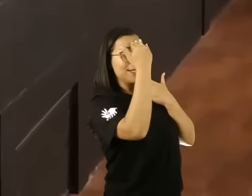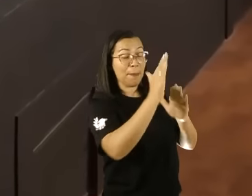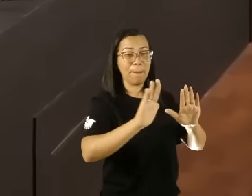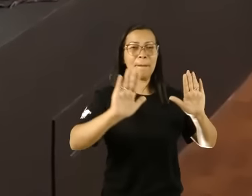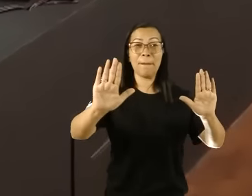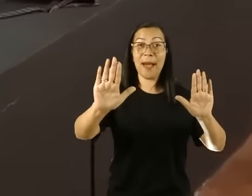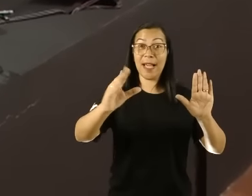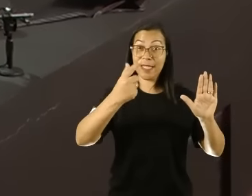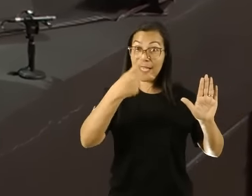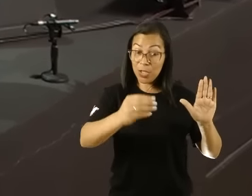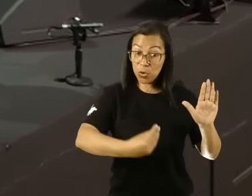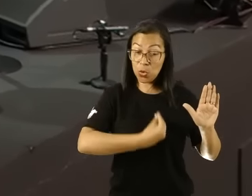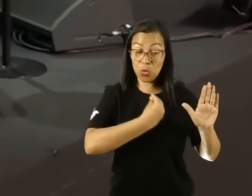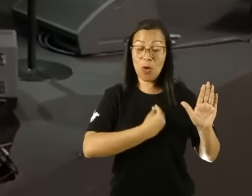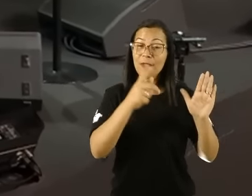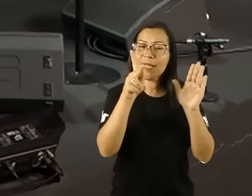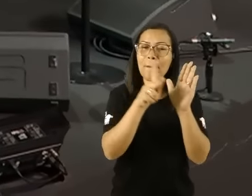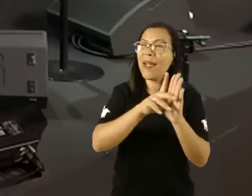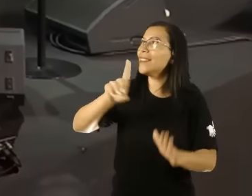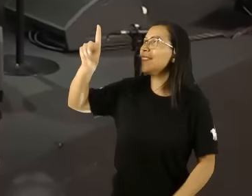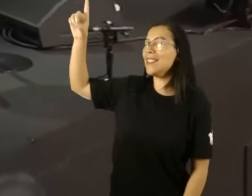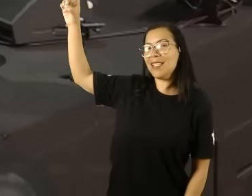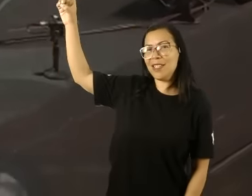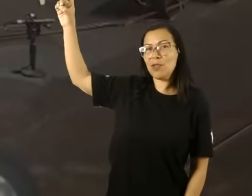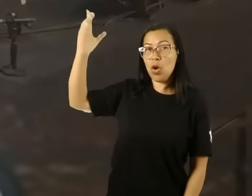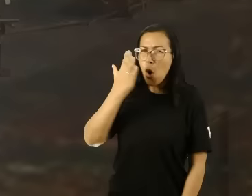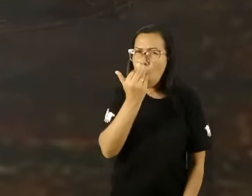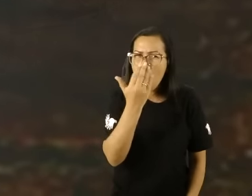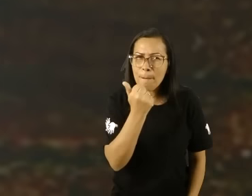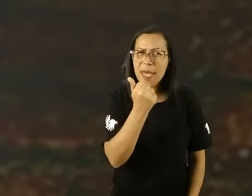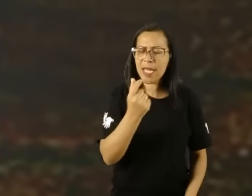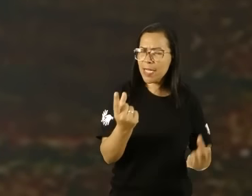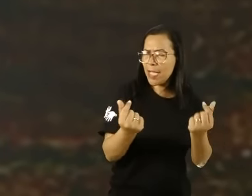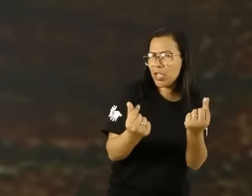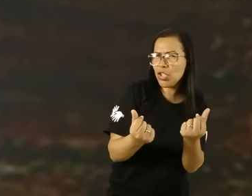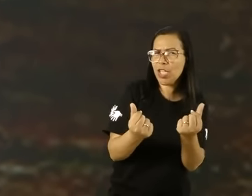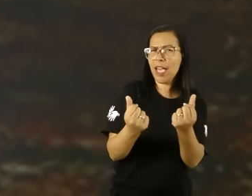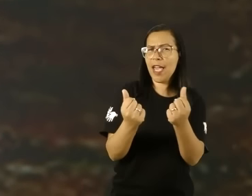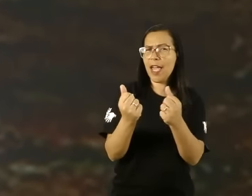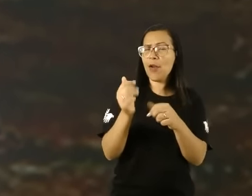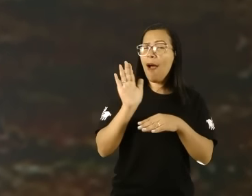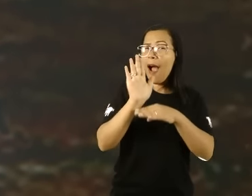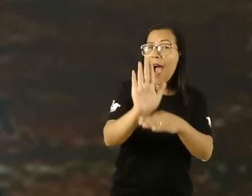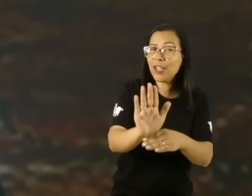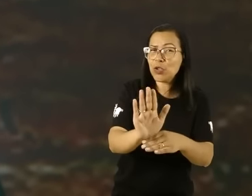entregou sua vida para Cristo, o que põe comida na tua mesa virá de outro ambiente. Aprenda uma coisa, você não é só de Jesus porque canta, você não é só de